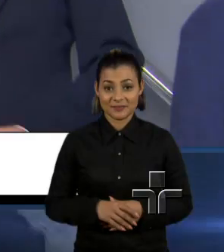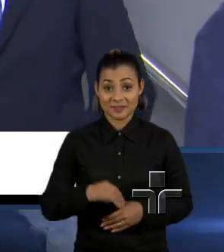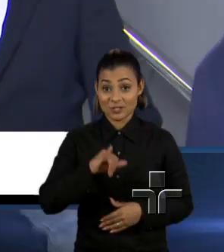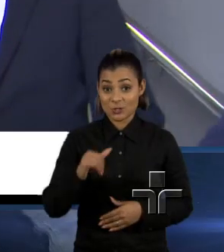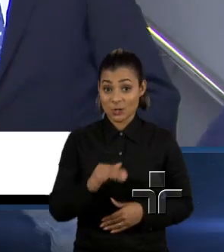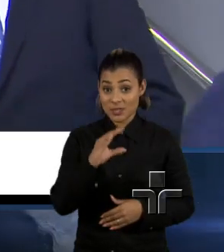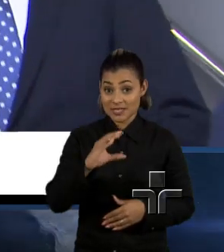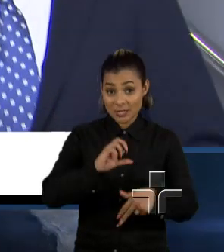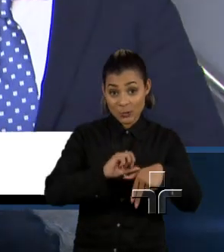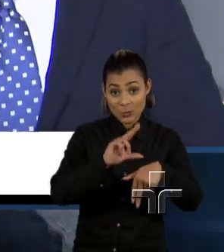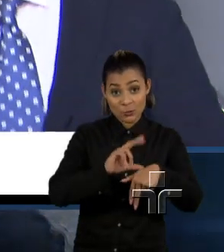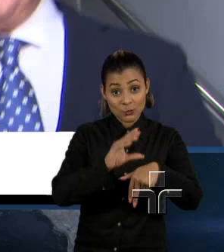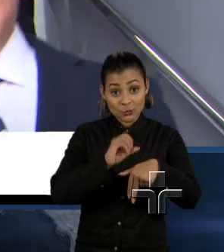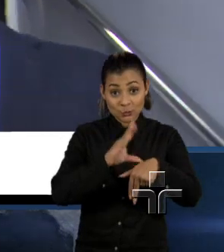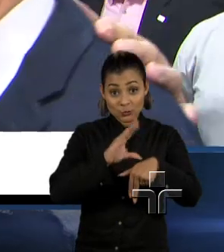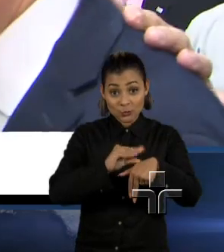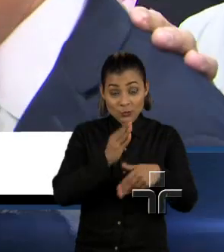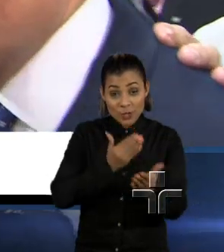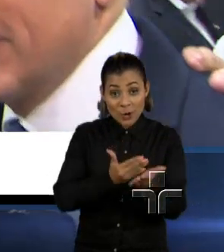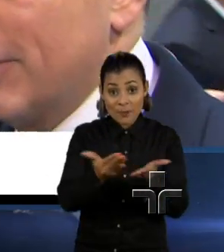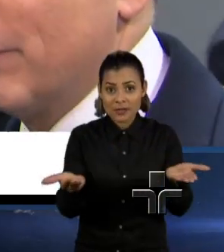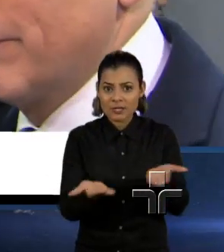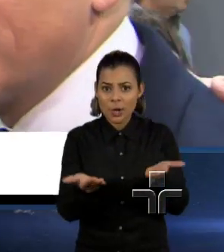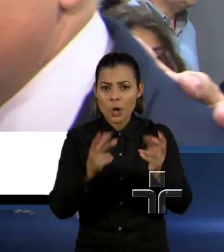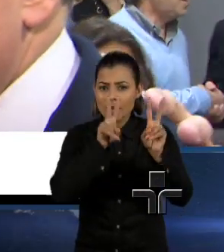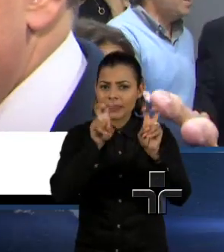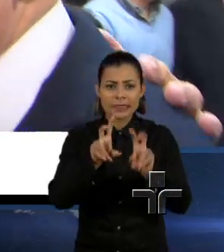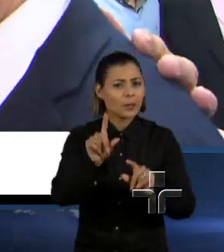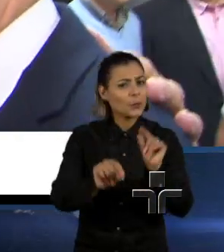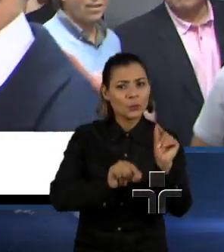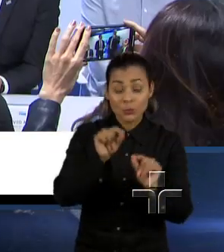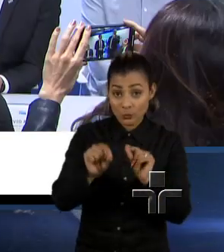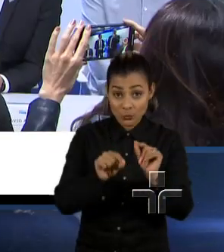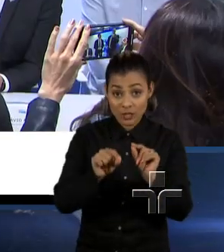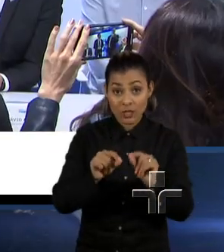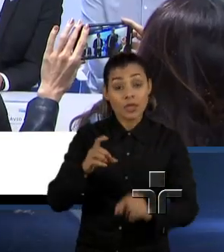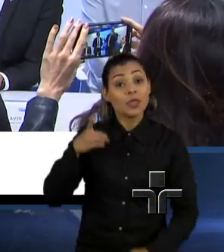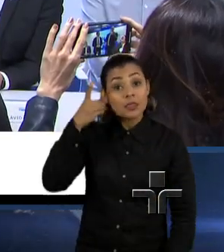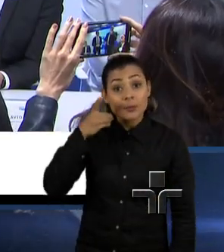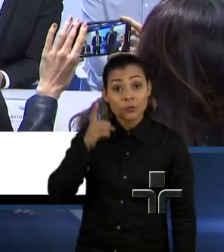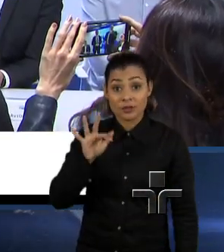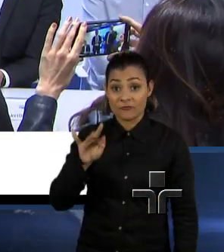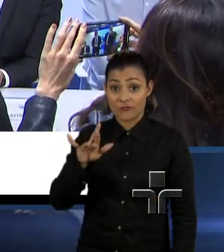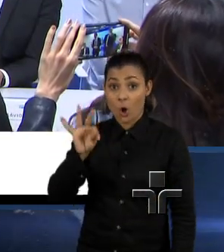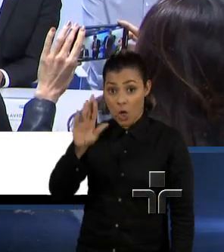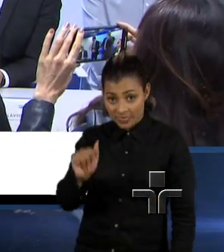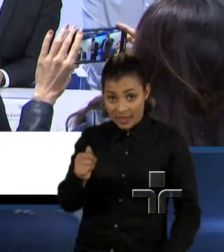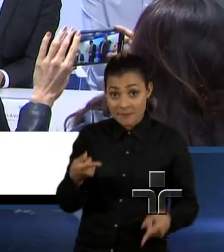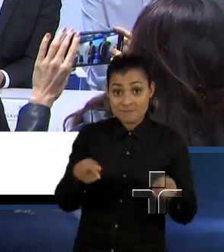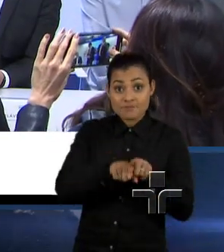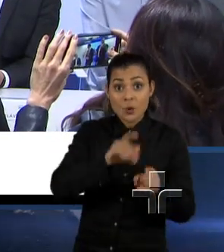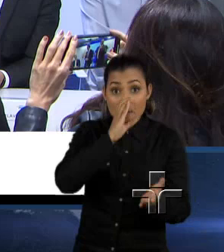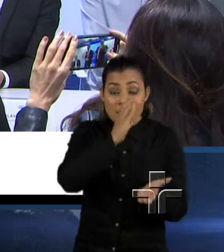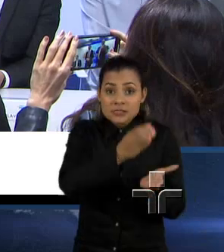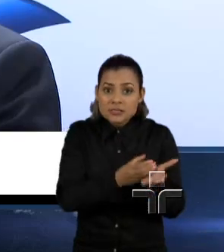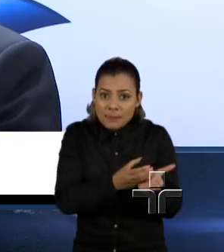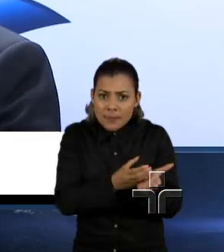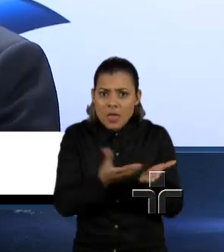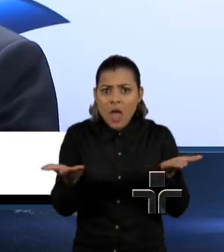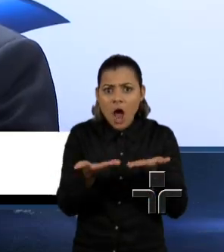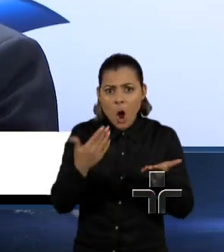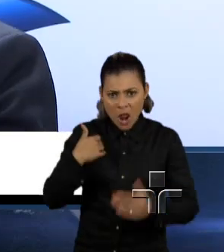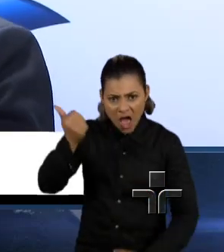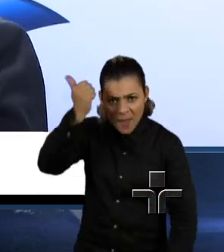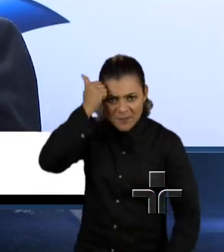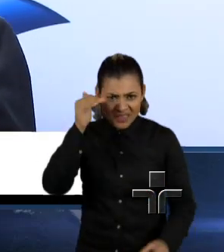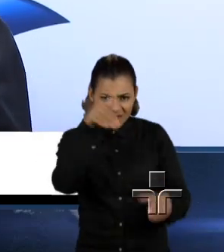O Jornal da Cultura está começando e traz os seguintes destaques. Deputado Alexandre Frota se filia ao PSDB e diz não se